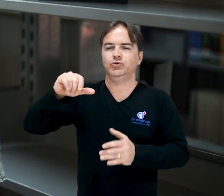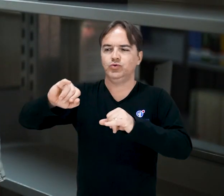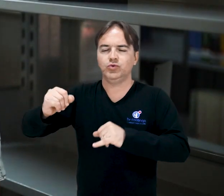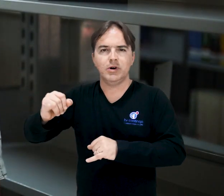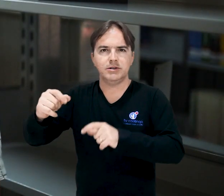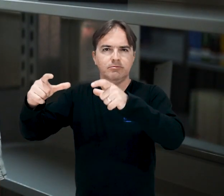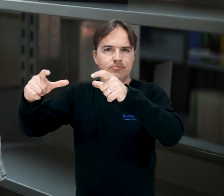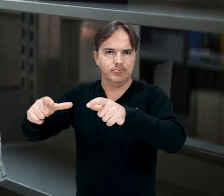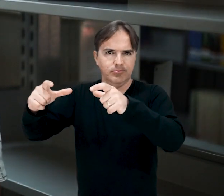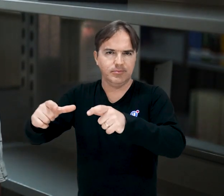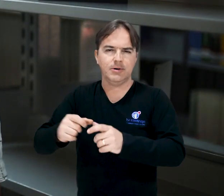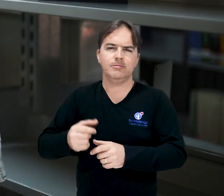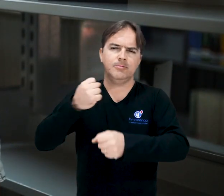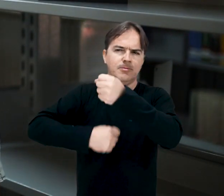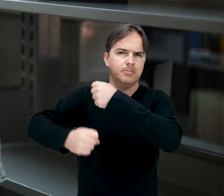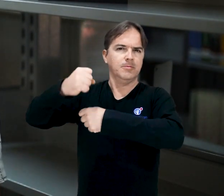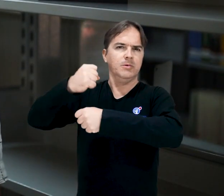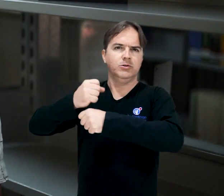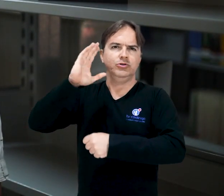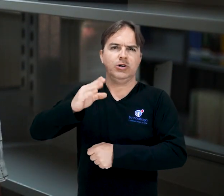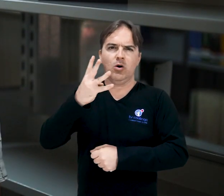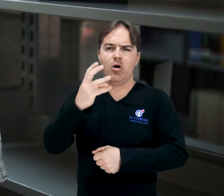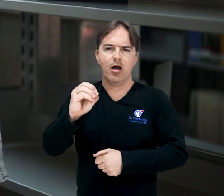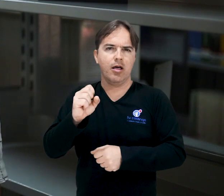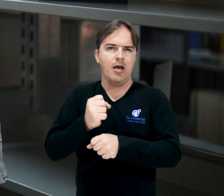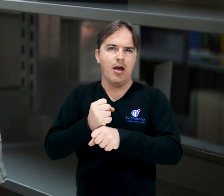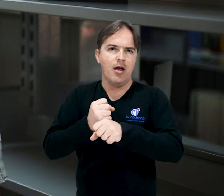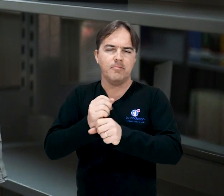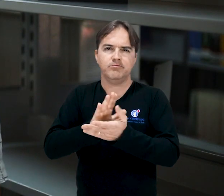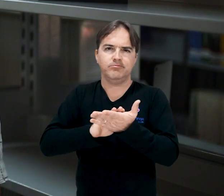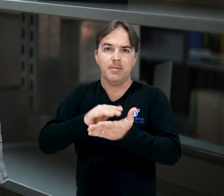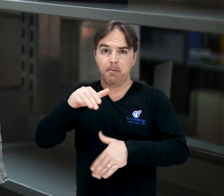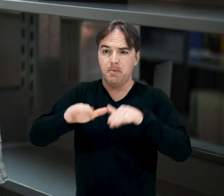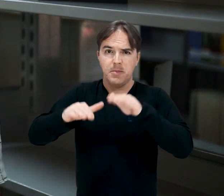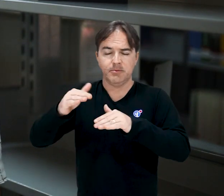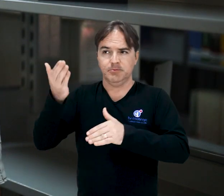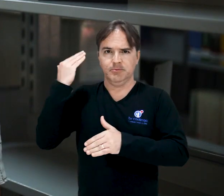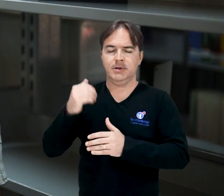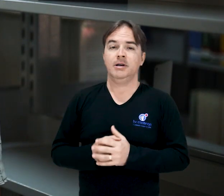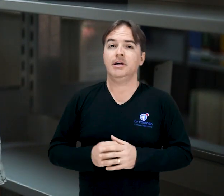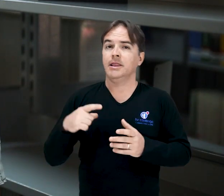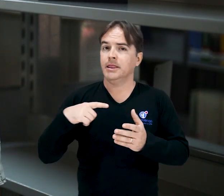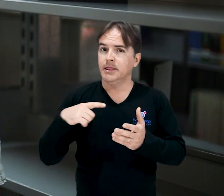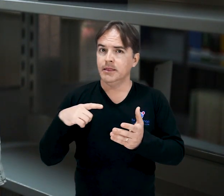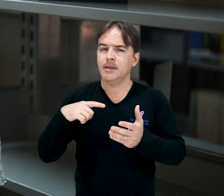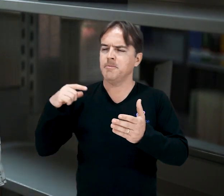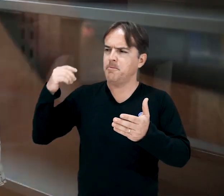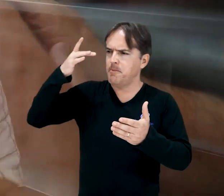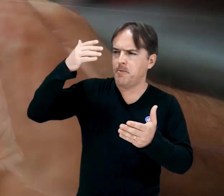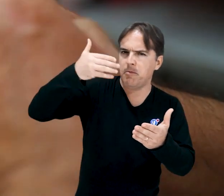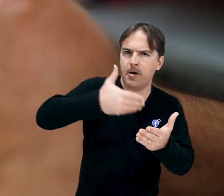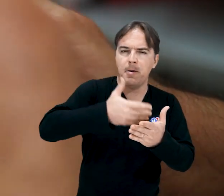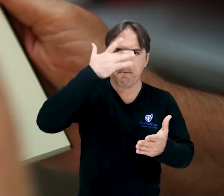Juazeiro, com mais de 4 décadas nativa, formando profissionais e capacitando através da arte da